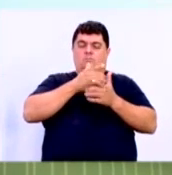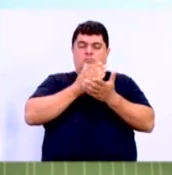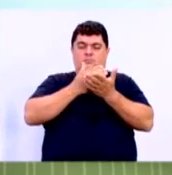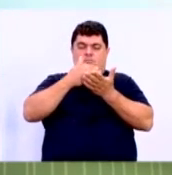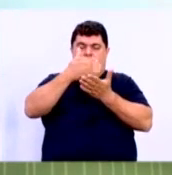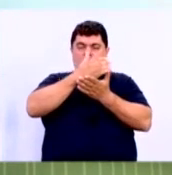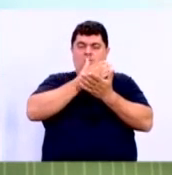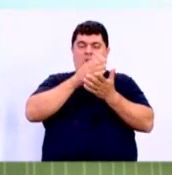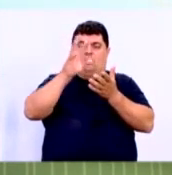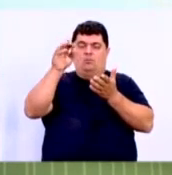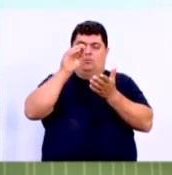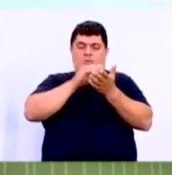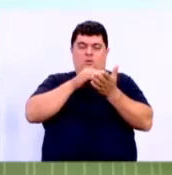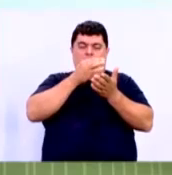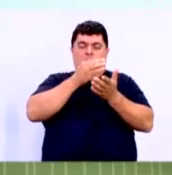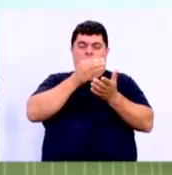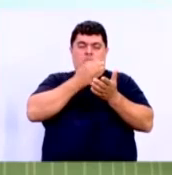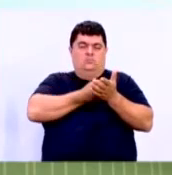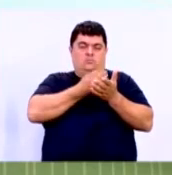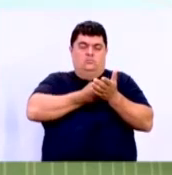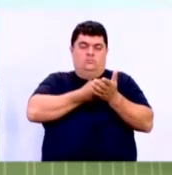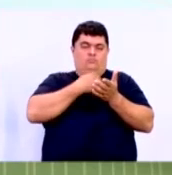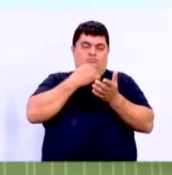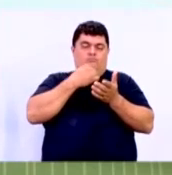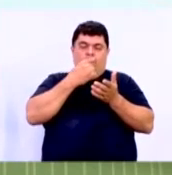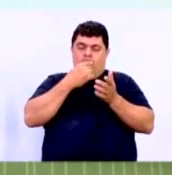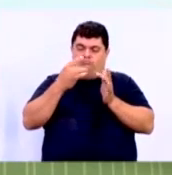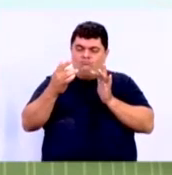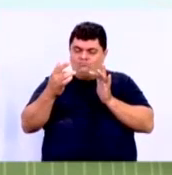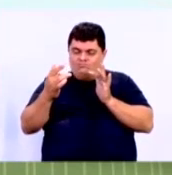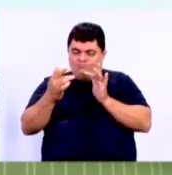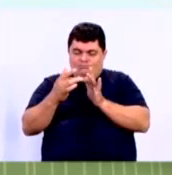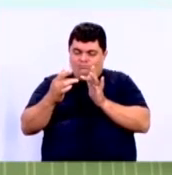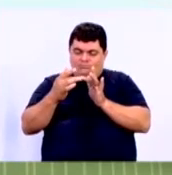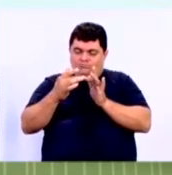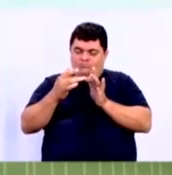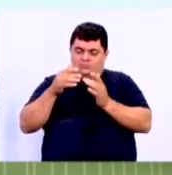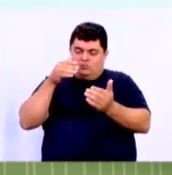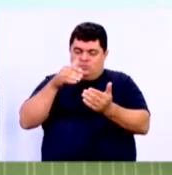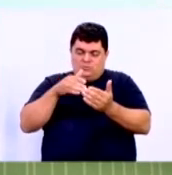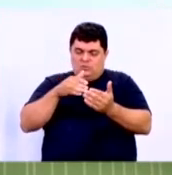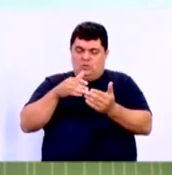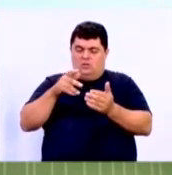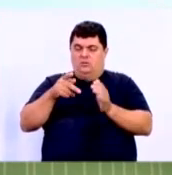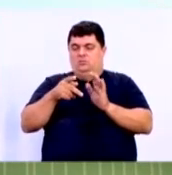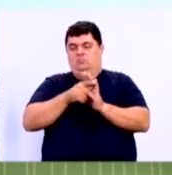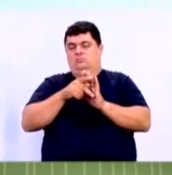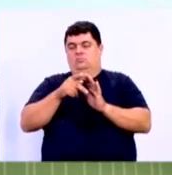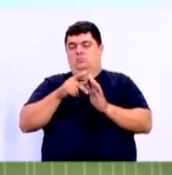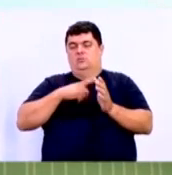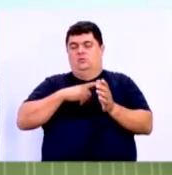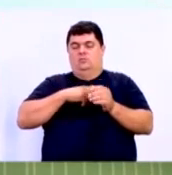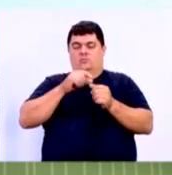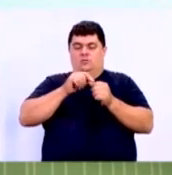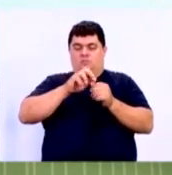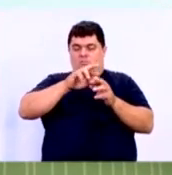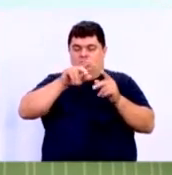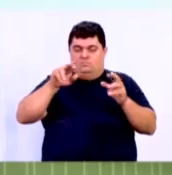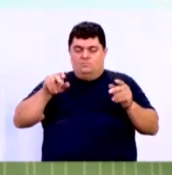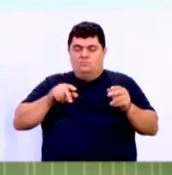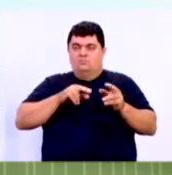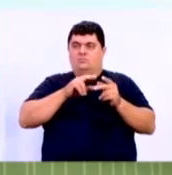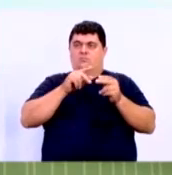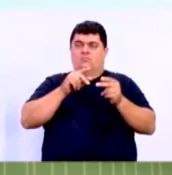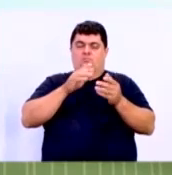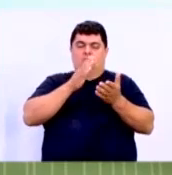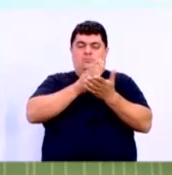pegar um valor que você não consegue associar diretamente a um produto, você não consegue associar essa madeira, essa produção, você